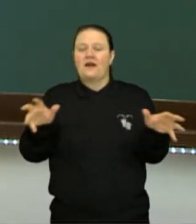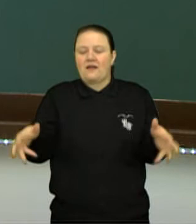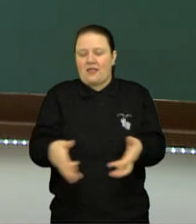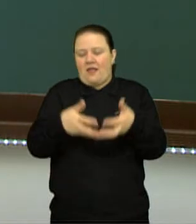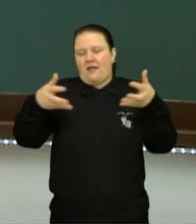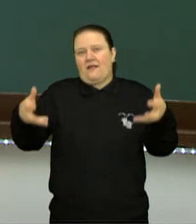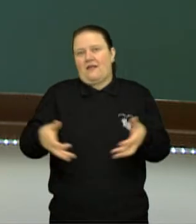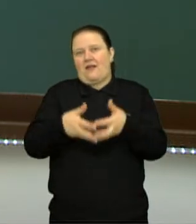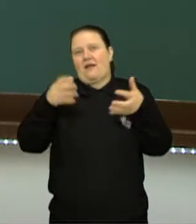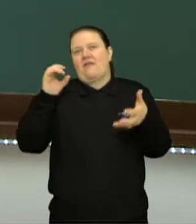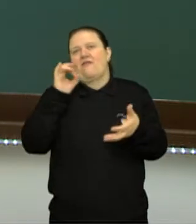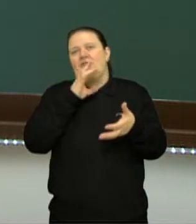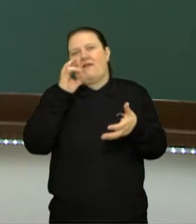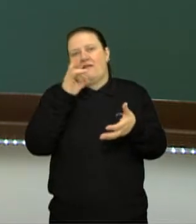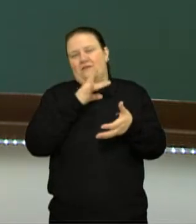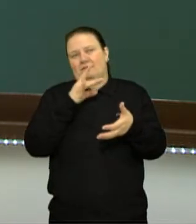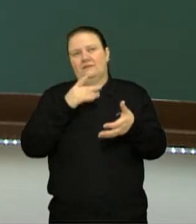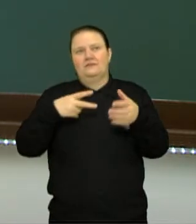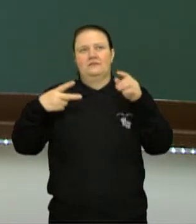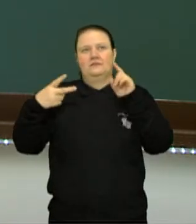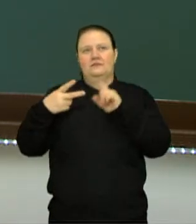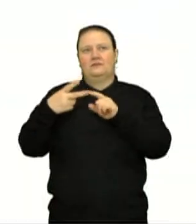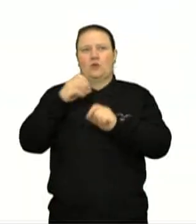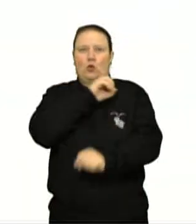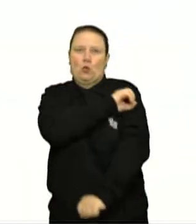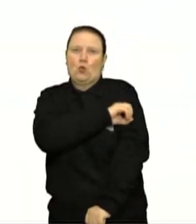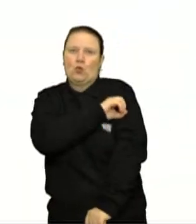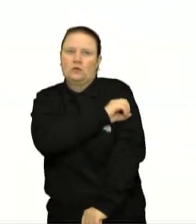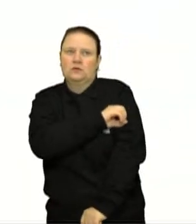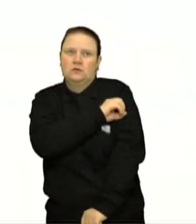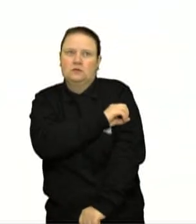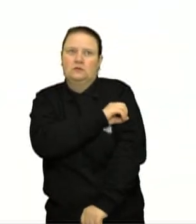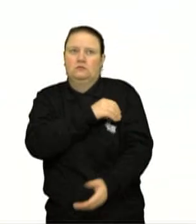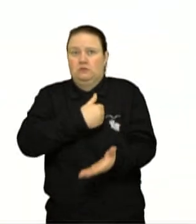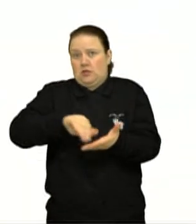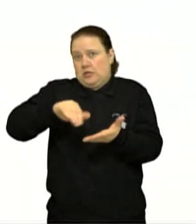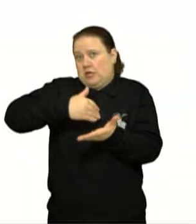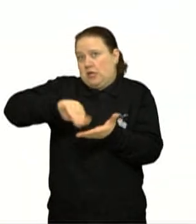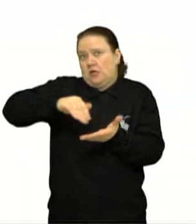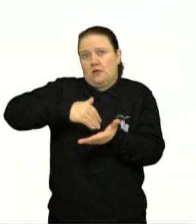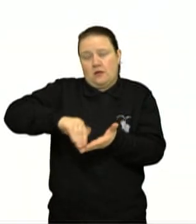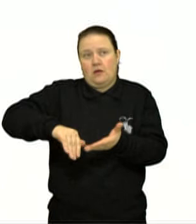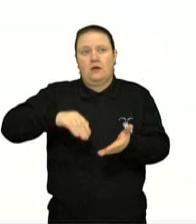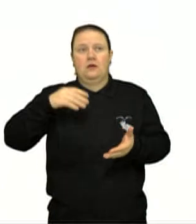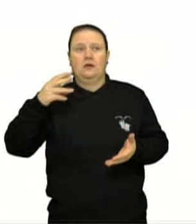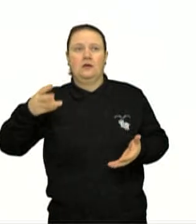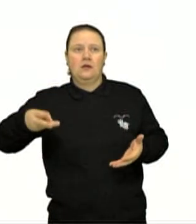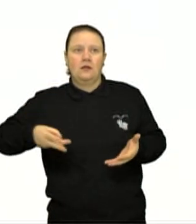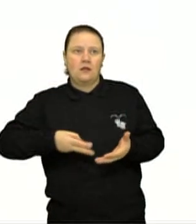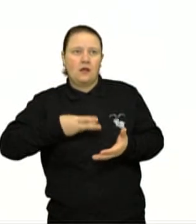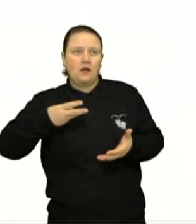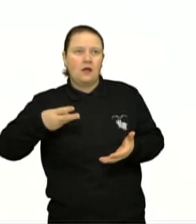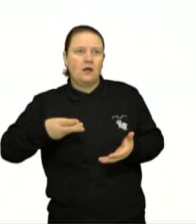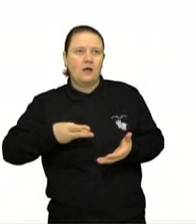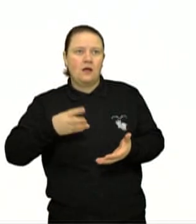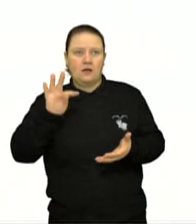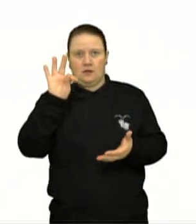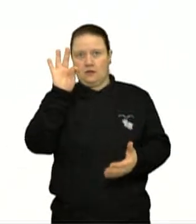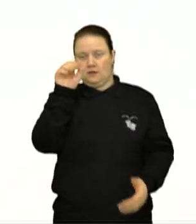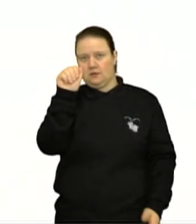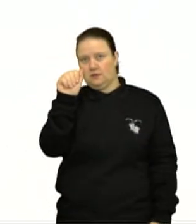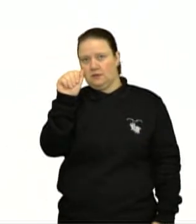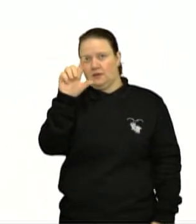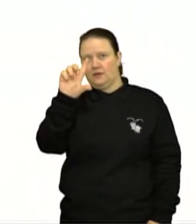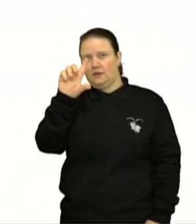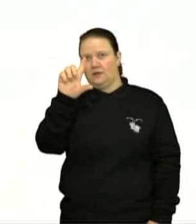que é salada. Oficina, escritório. Talher, ó. Talher